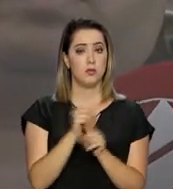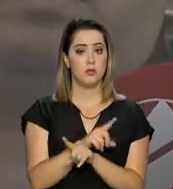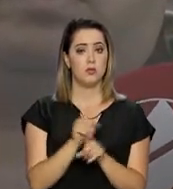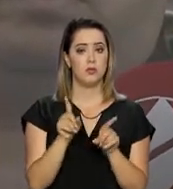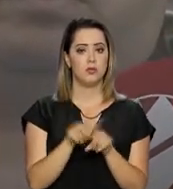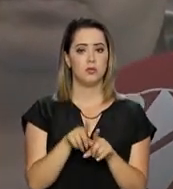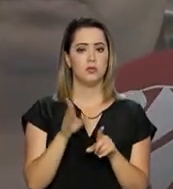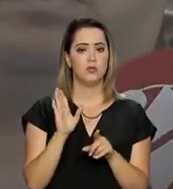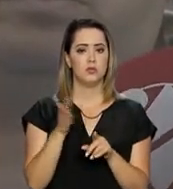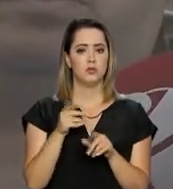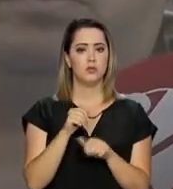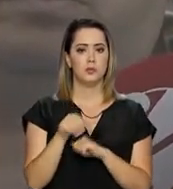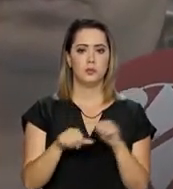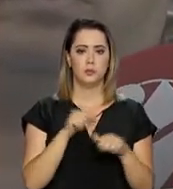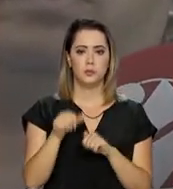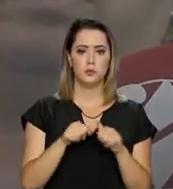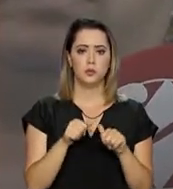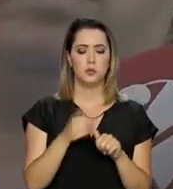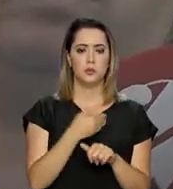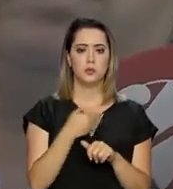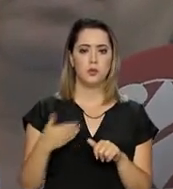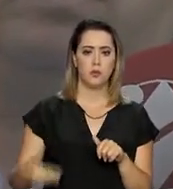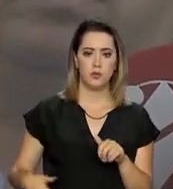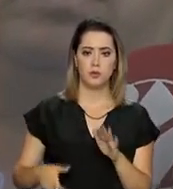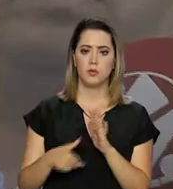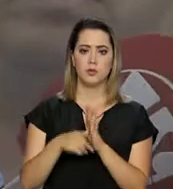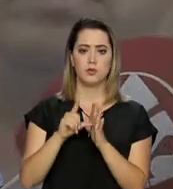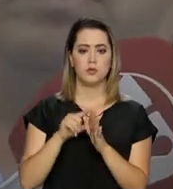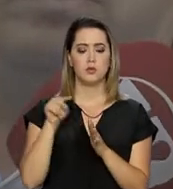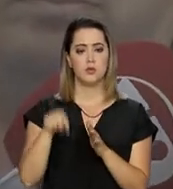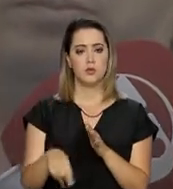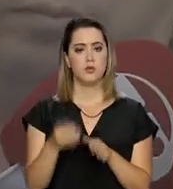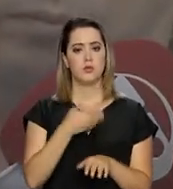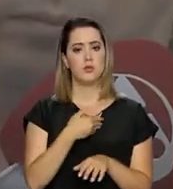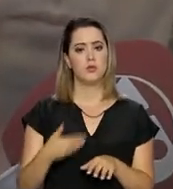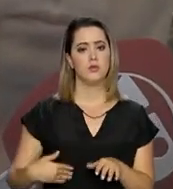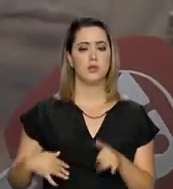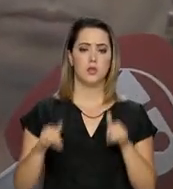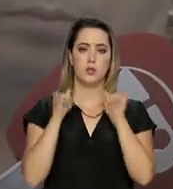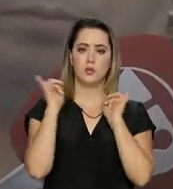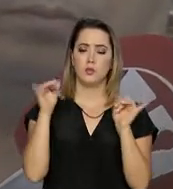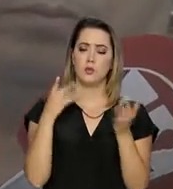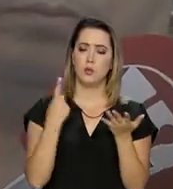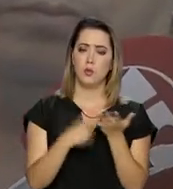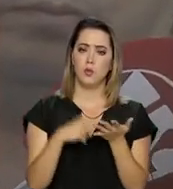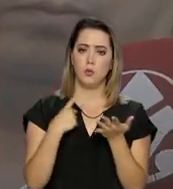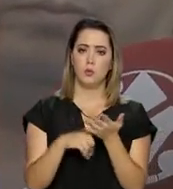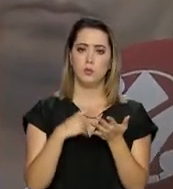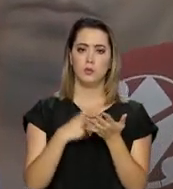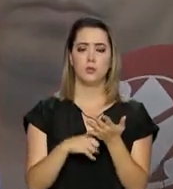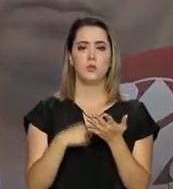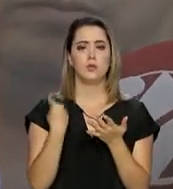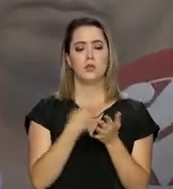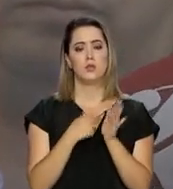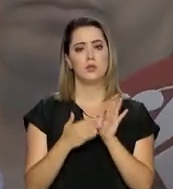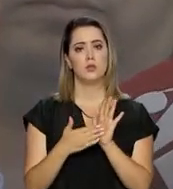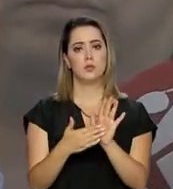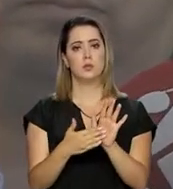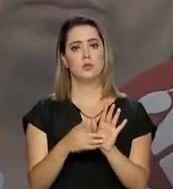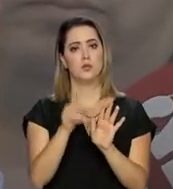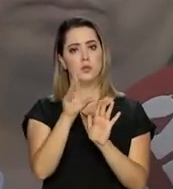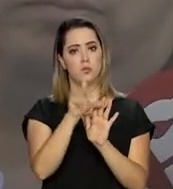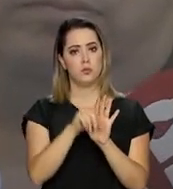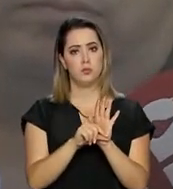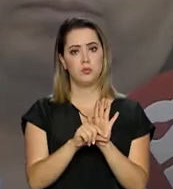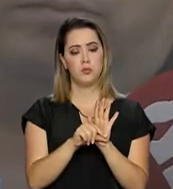simulada mais uma vez pelo governo anterior este governo anunciou e cumpriu entregamos de fato aumenta menor do que essa